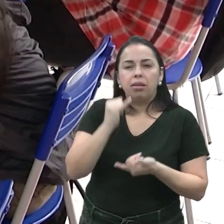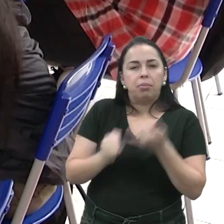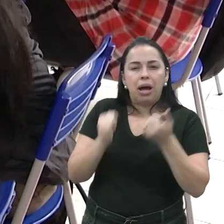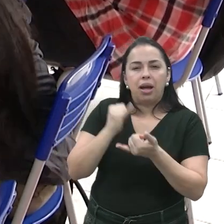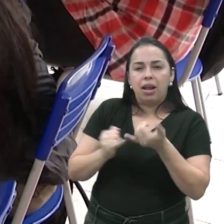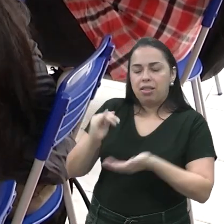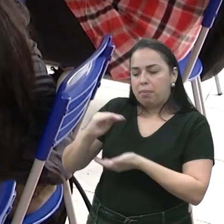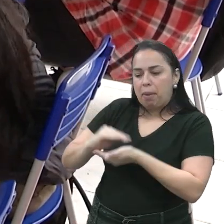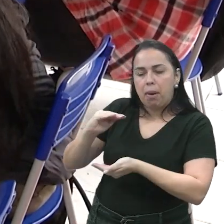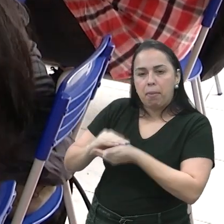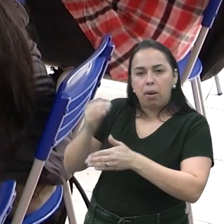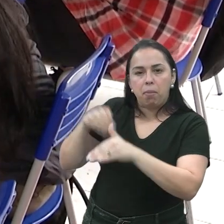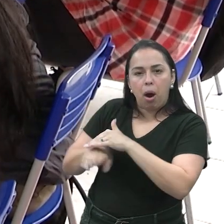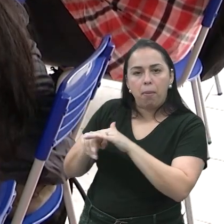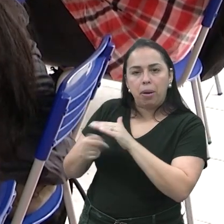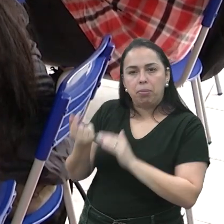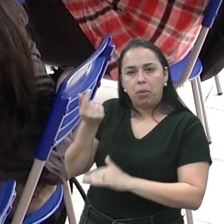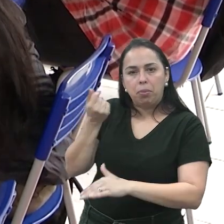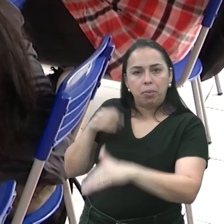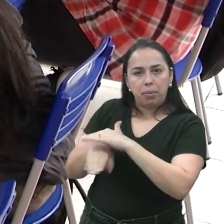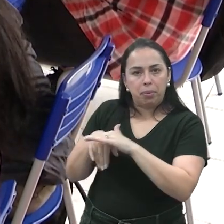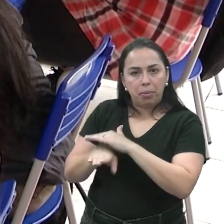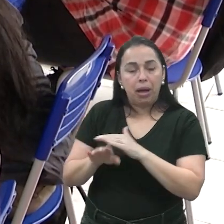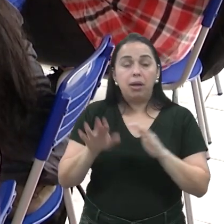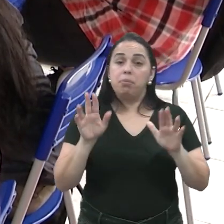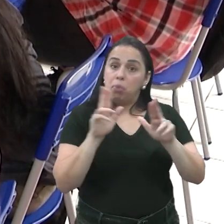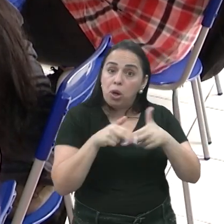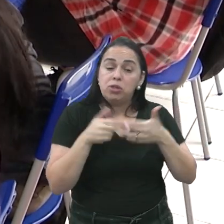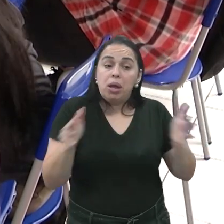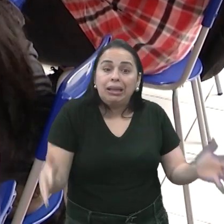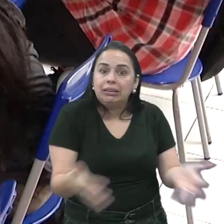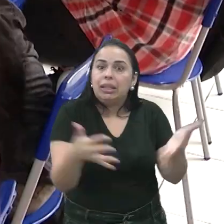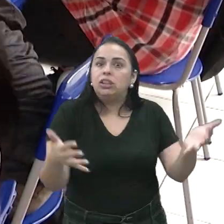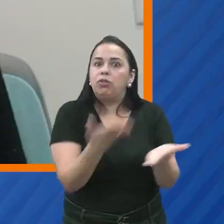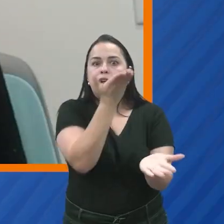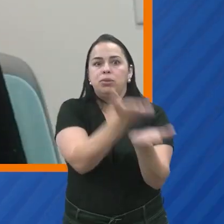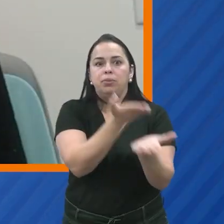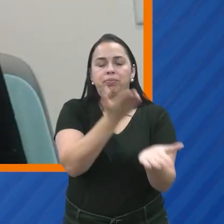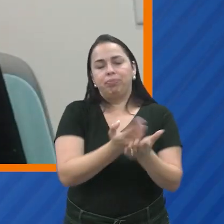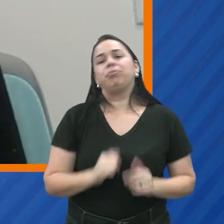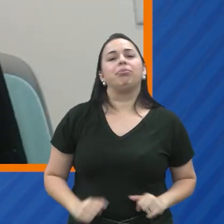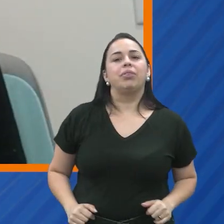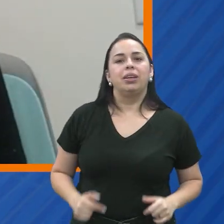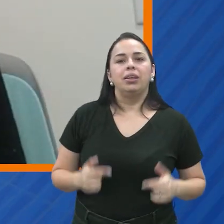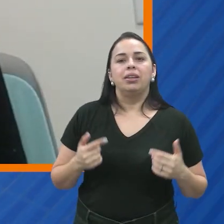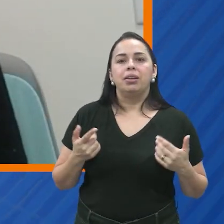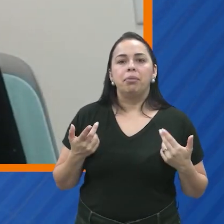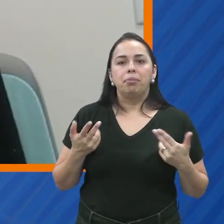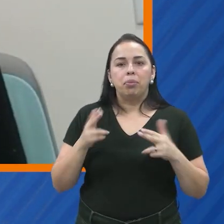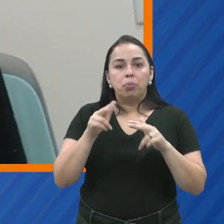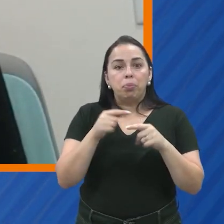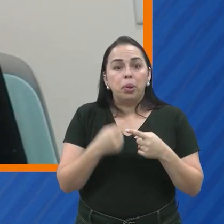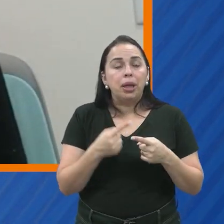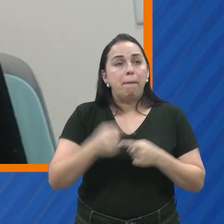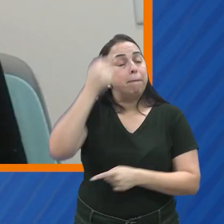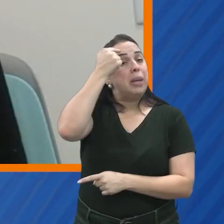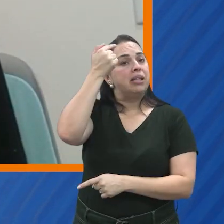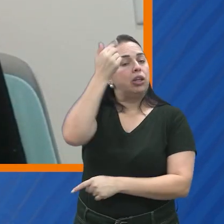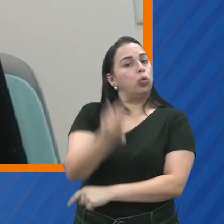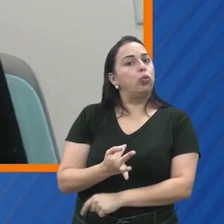funciona como uma espécie de poupança e incentiva a permanência estudantil. Primeiro, é um incentivo muito grande para